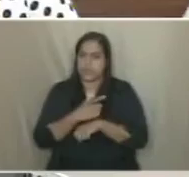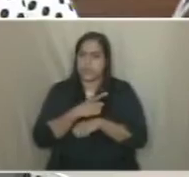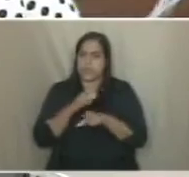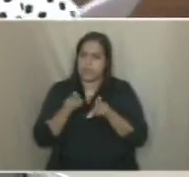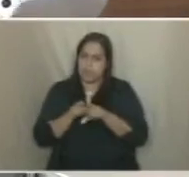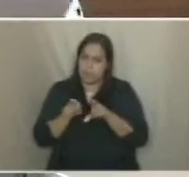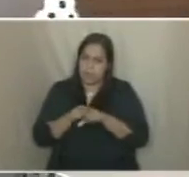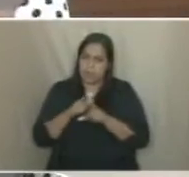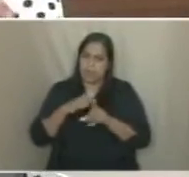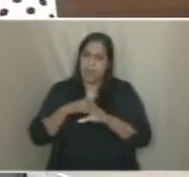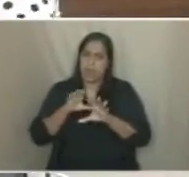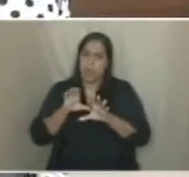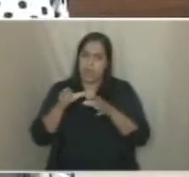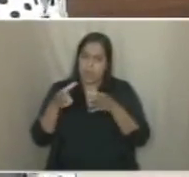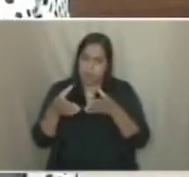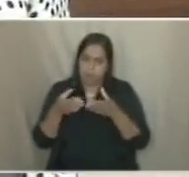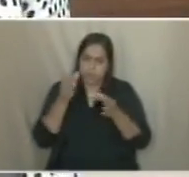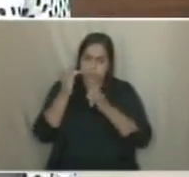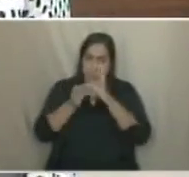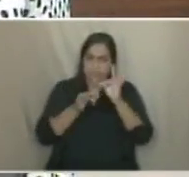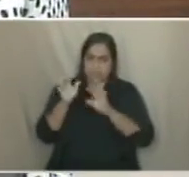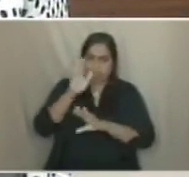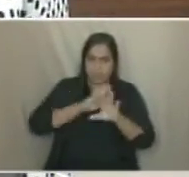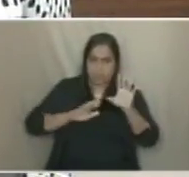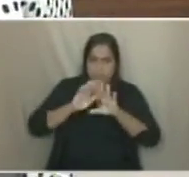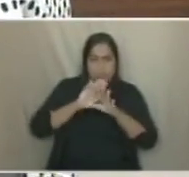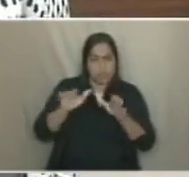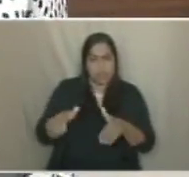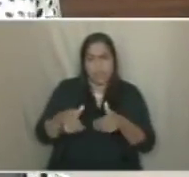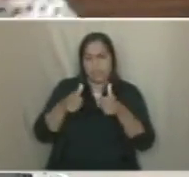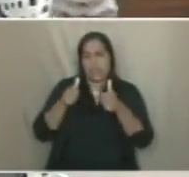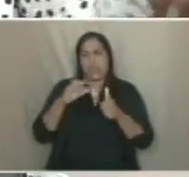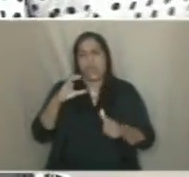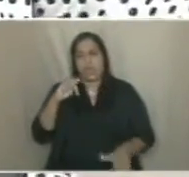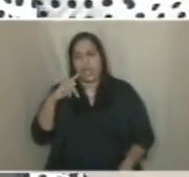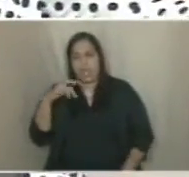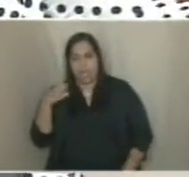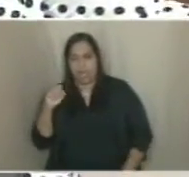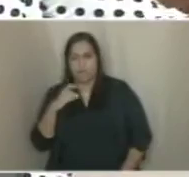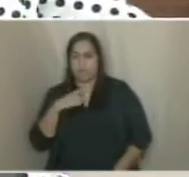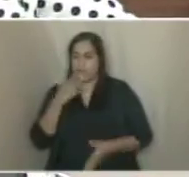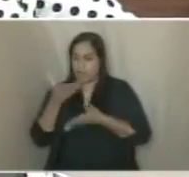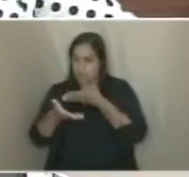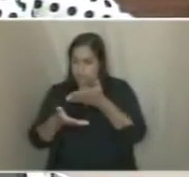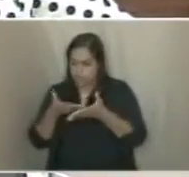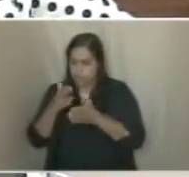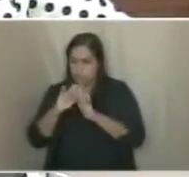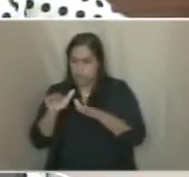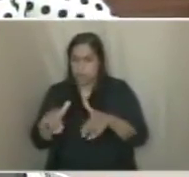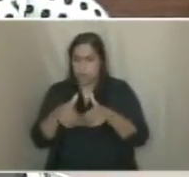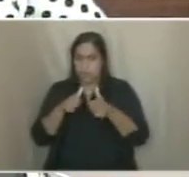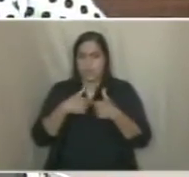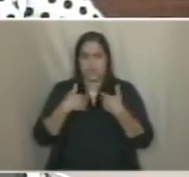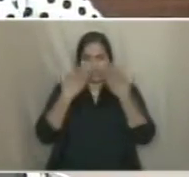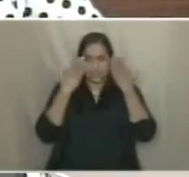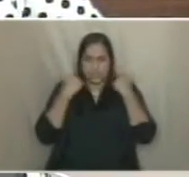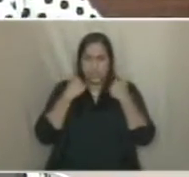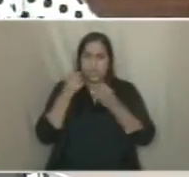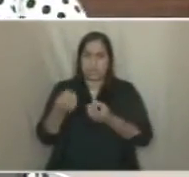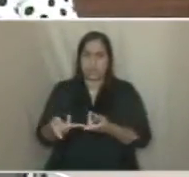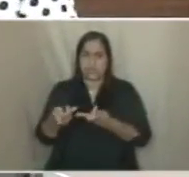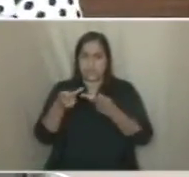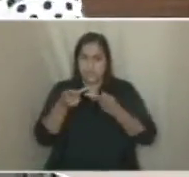também pode ter uma comunidade terapêutica melhor do que a outra como também pode ter um tapa que dá um atendimento muito melhor do que o outro que é verdade a gente sabe disso porque a gente